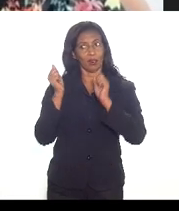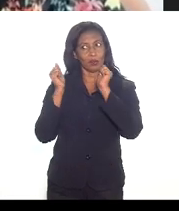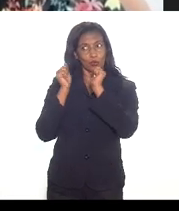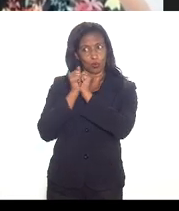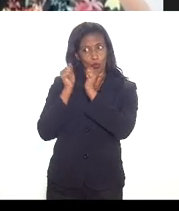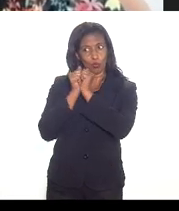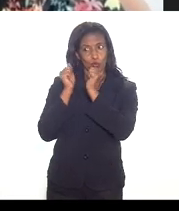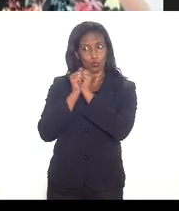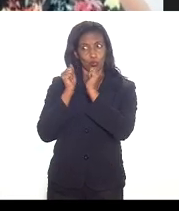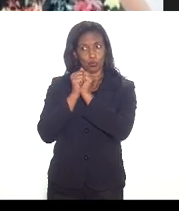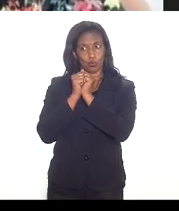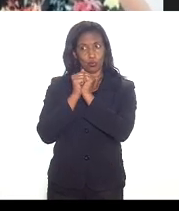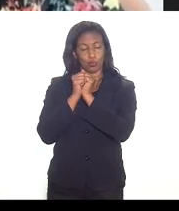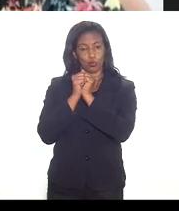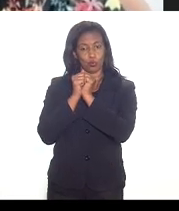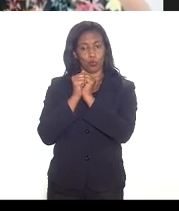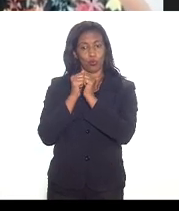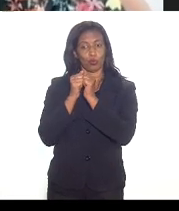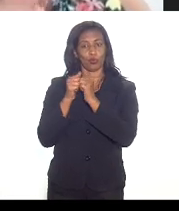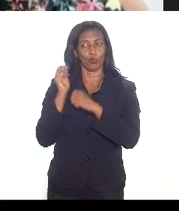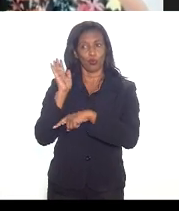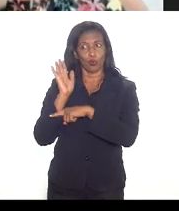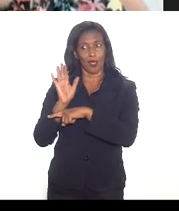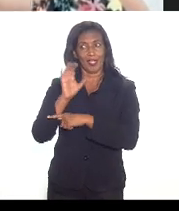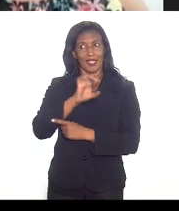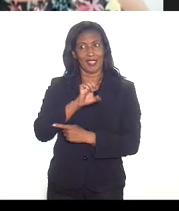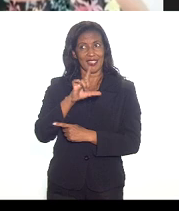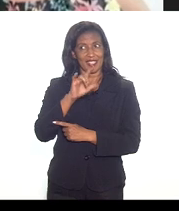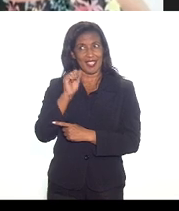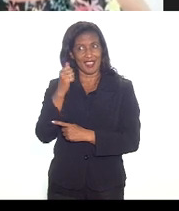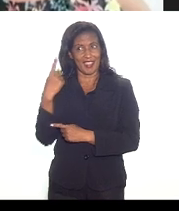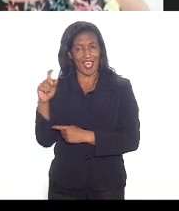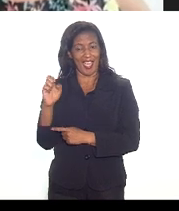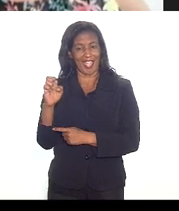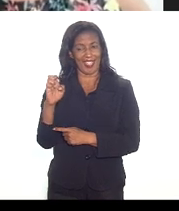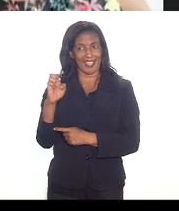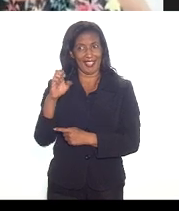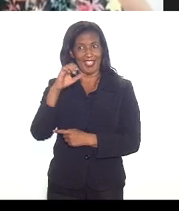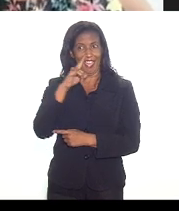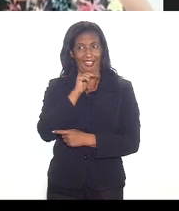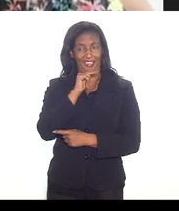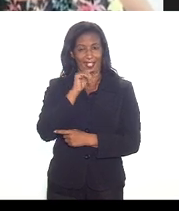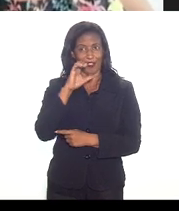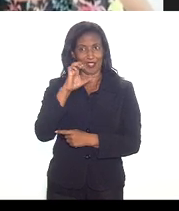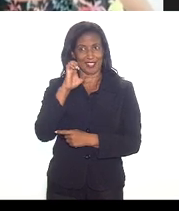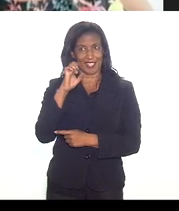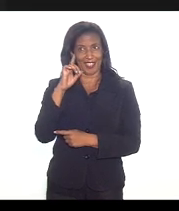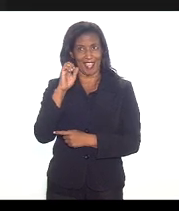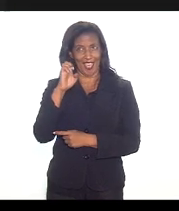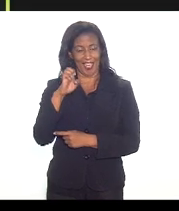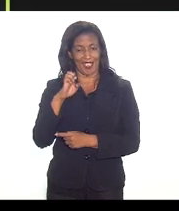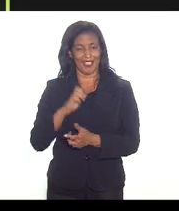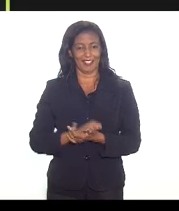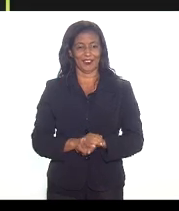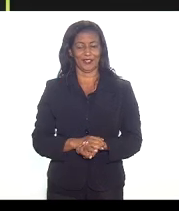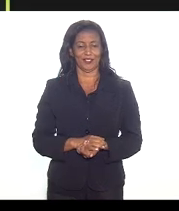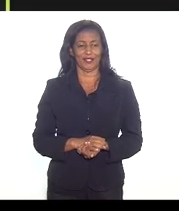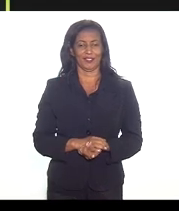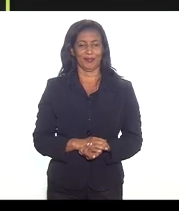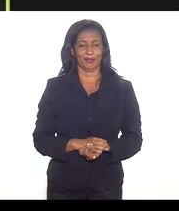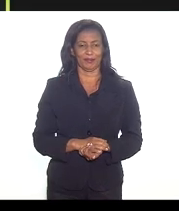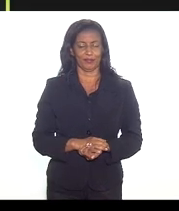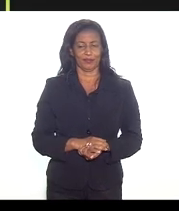hein? Em defesa da SEDAI. Diga não à privatização. Um beijo, beijo a todas e todos. Beijo, beijo a